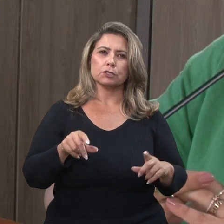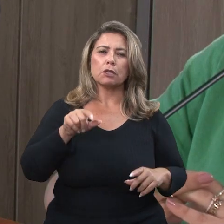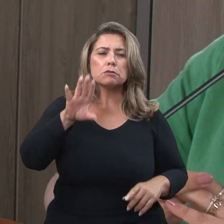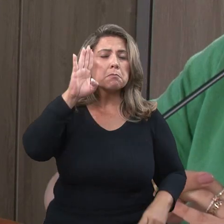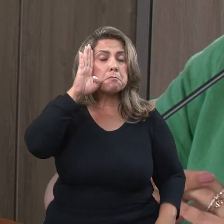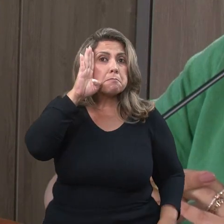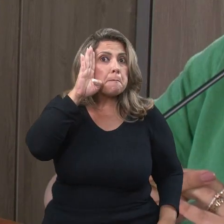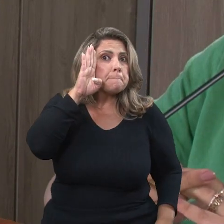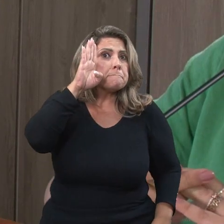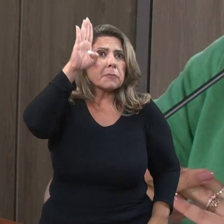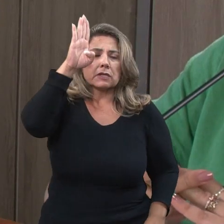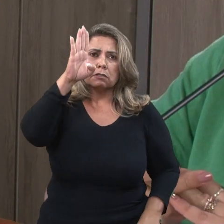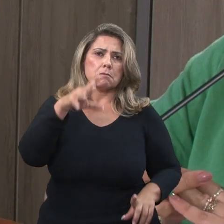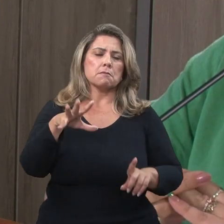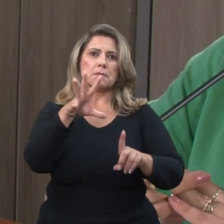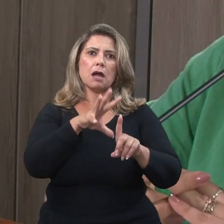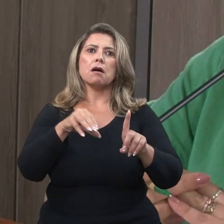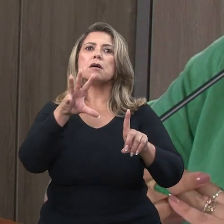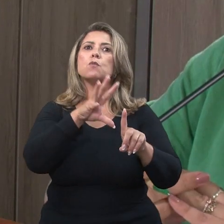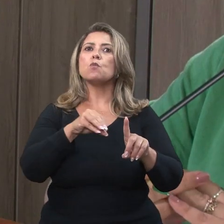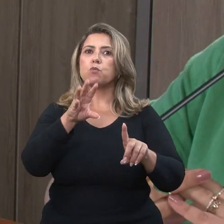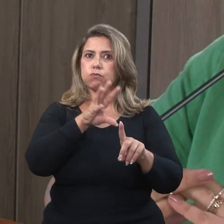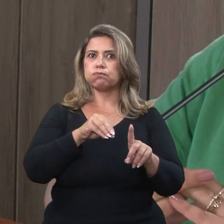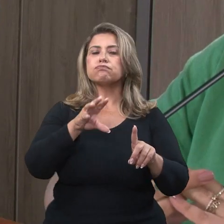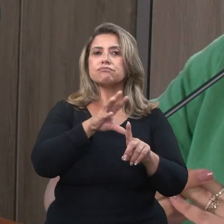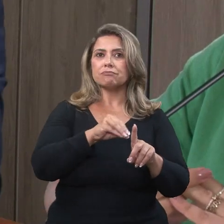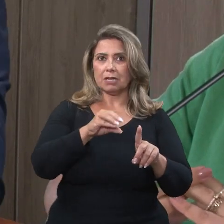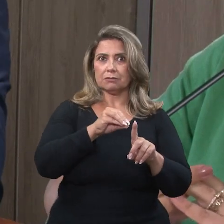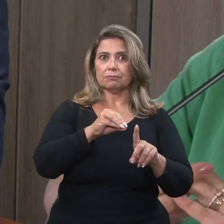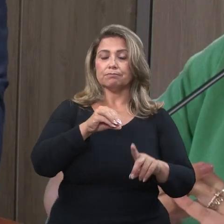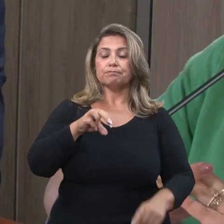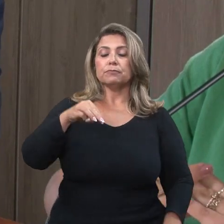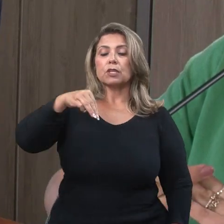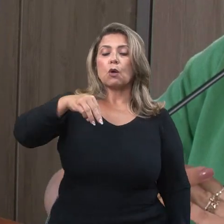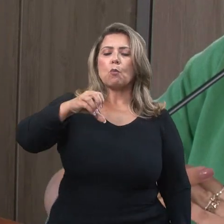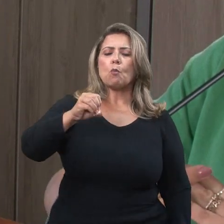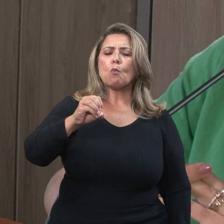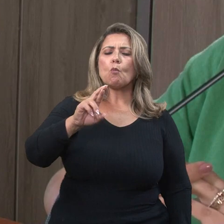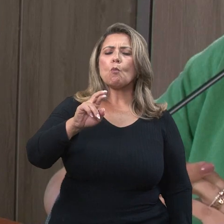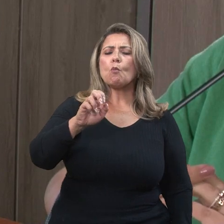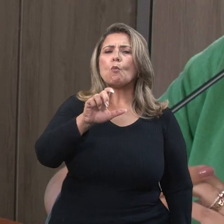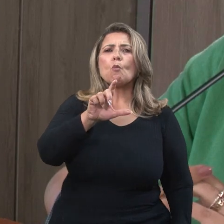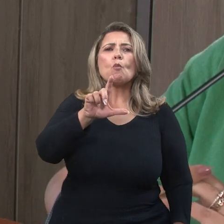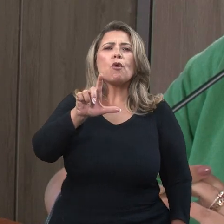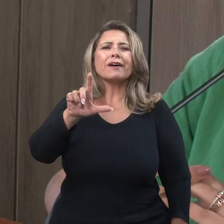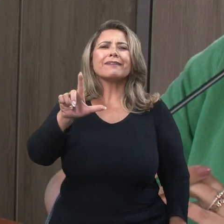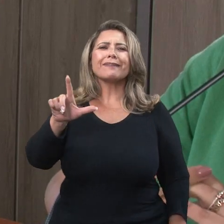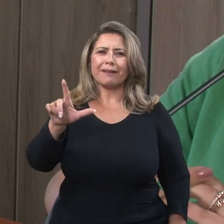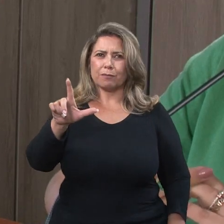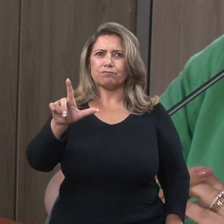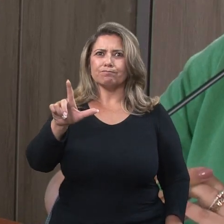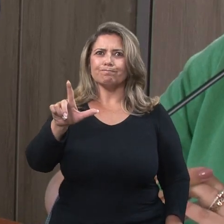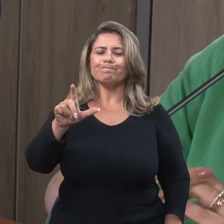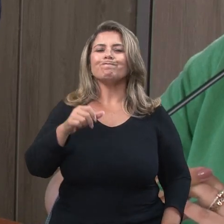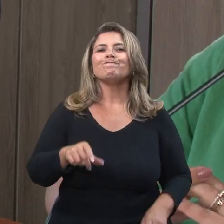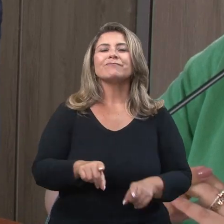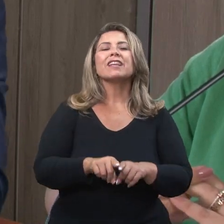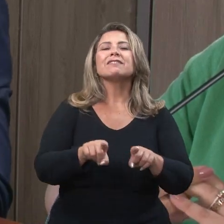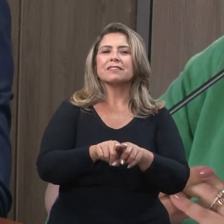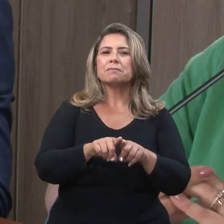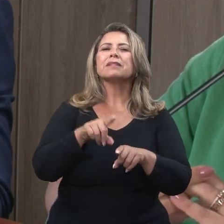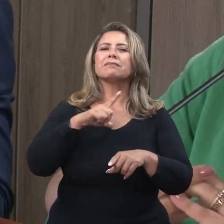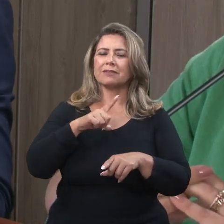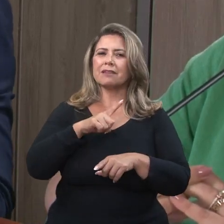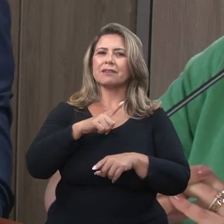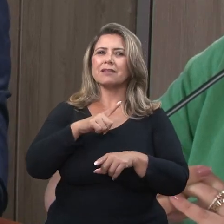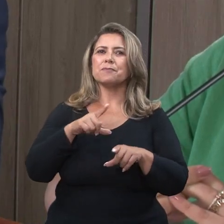principal do assédio sexual. O assédio moral, na verdade, o assédio sexual é uma espécie do assédio moral. O